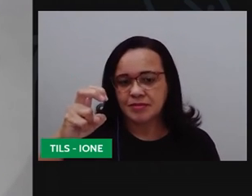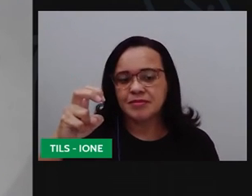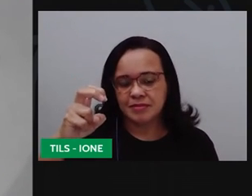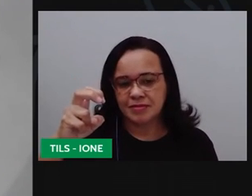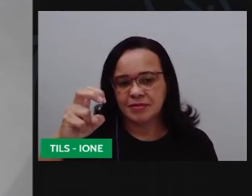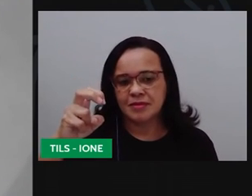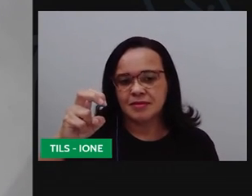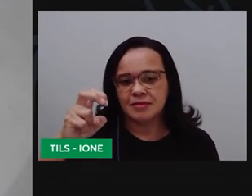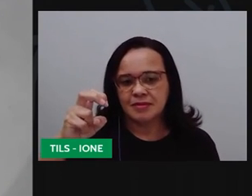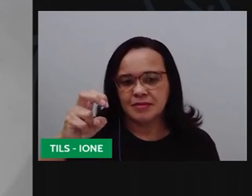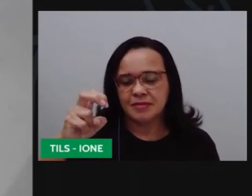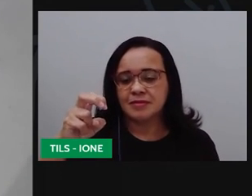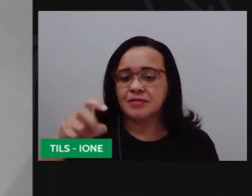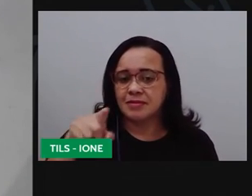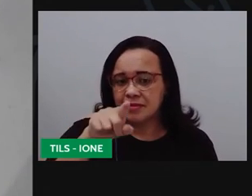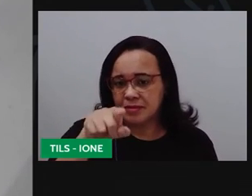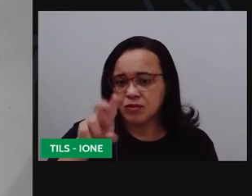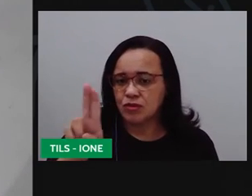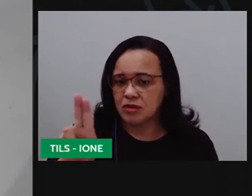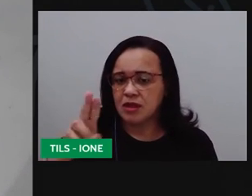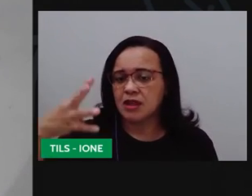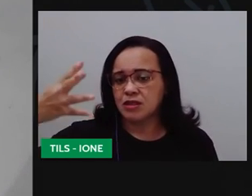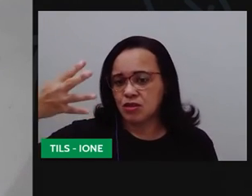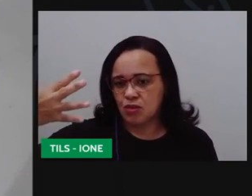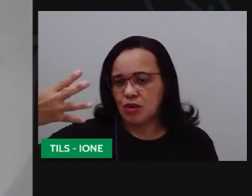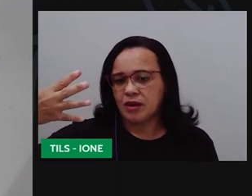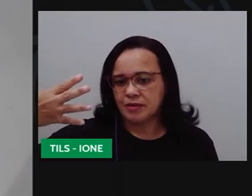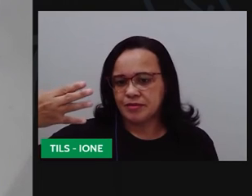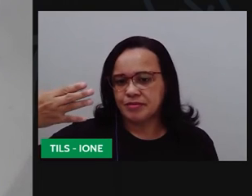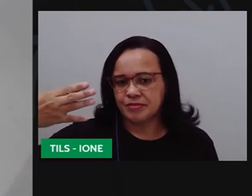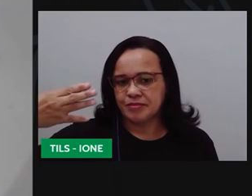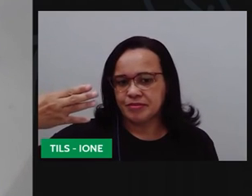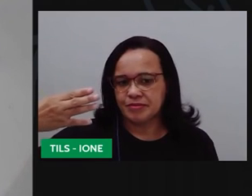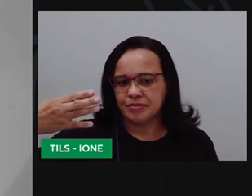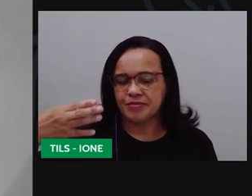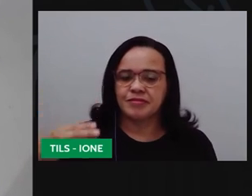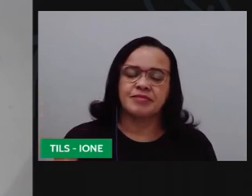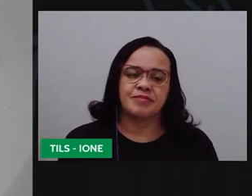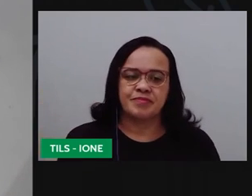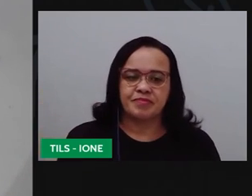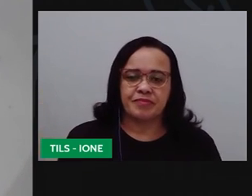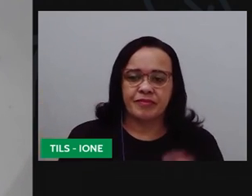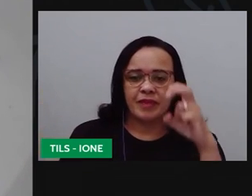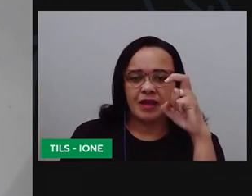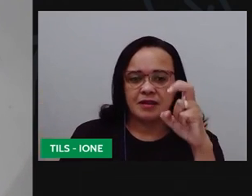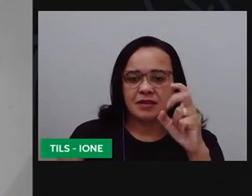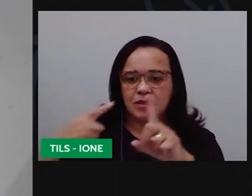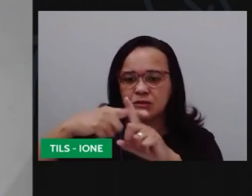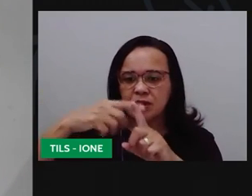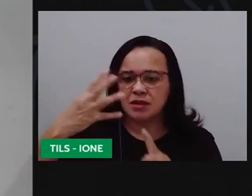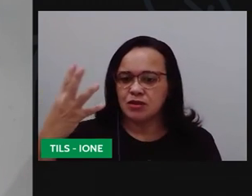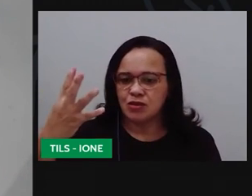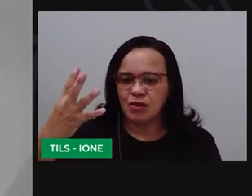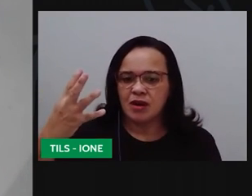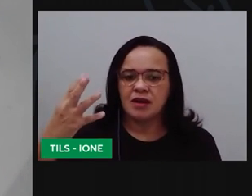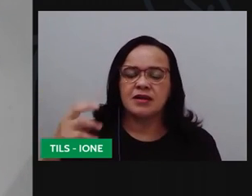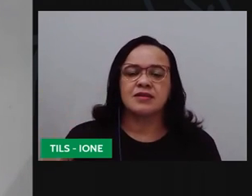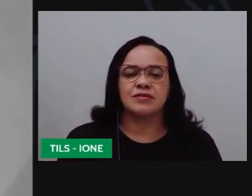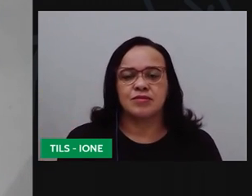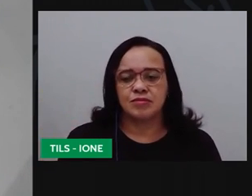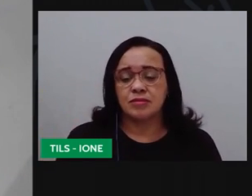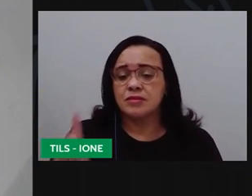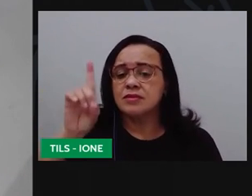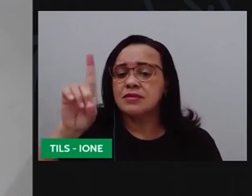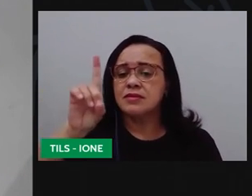unidades eu tenho aqui quatro é isso não tem já botar o sinalzinho de igual aqui Quantas dezenas eu tenho